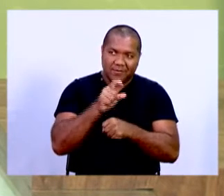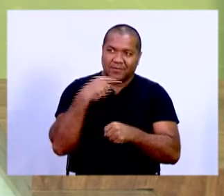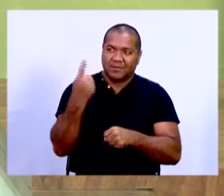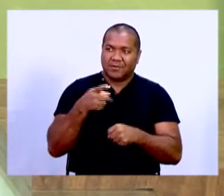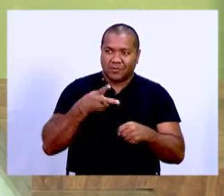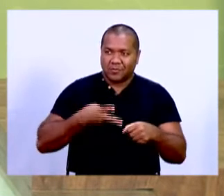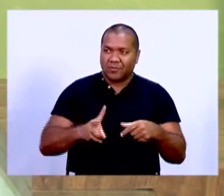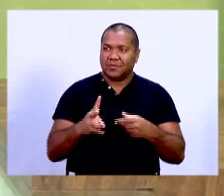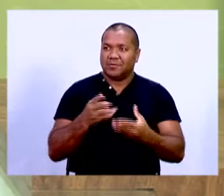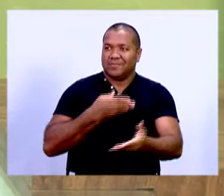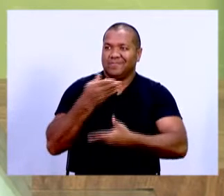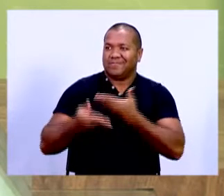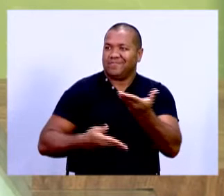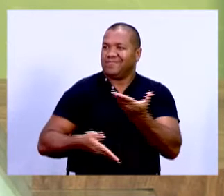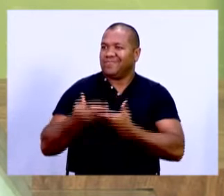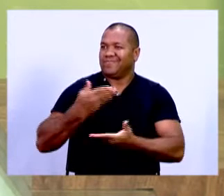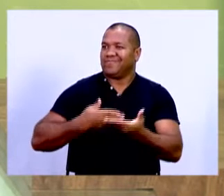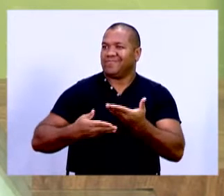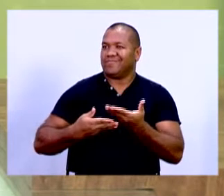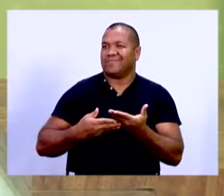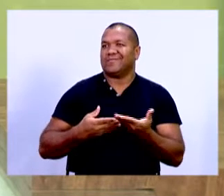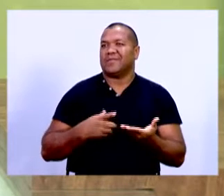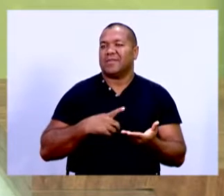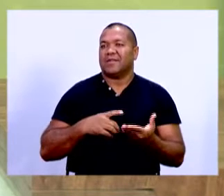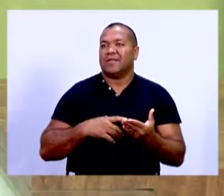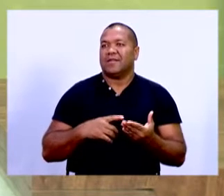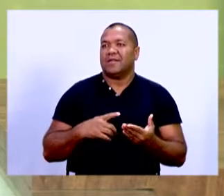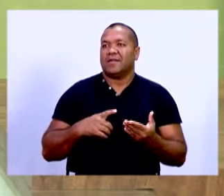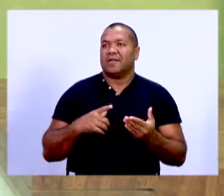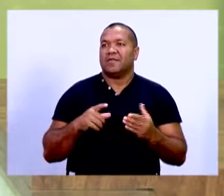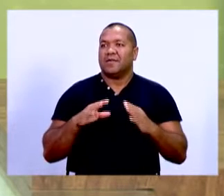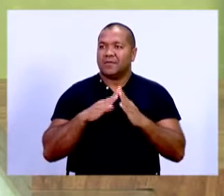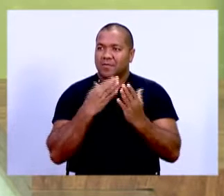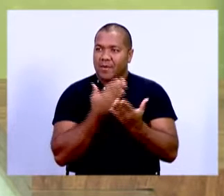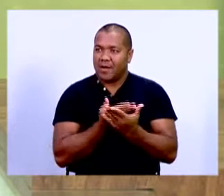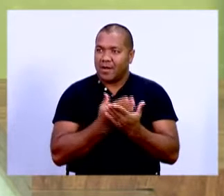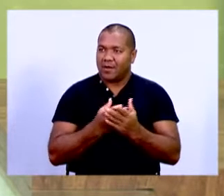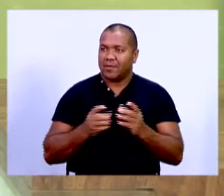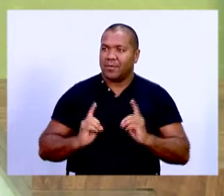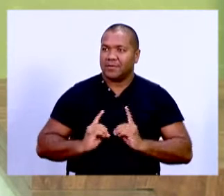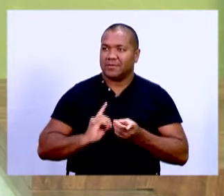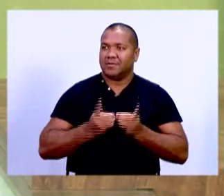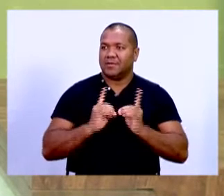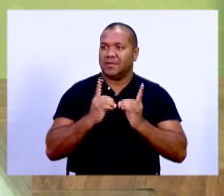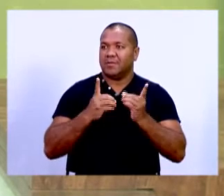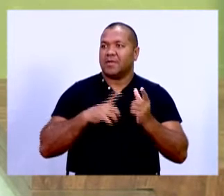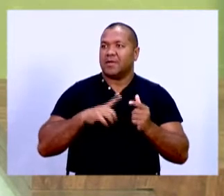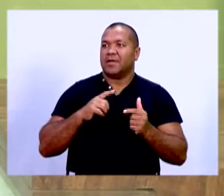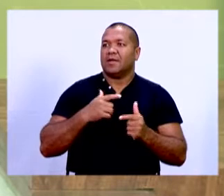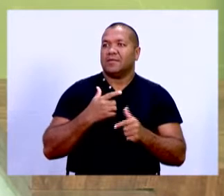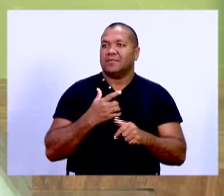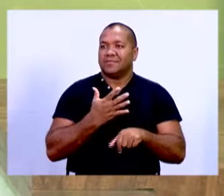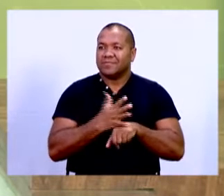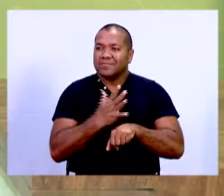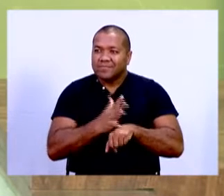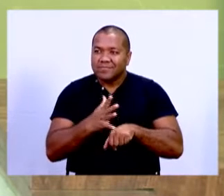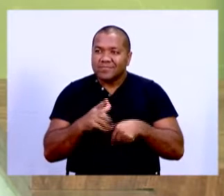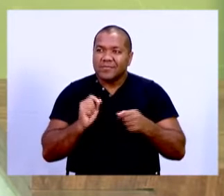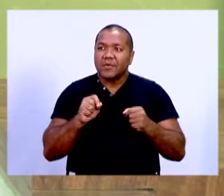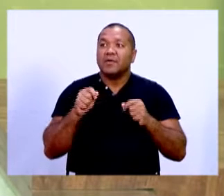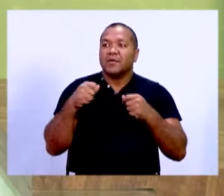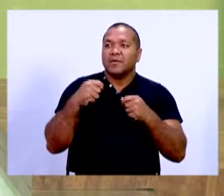continuem interagindo aqui conosco nesta aula, que vai ser uma aula bem dinâmica, bem prática, e se preparem para